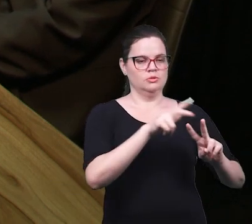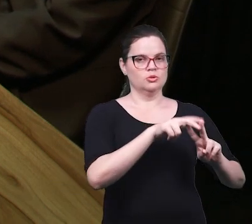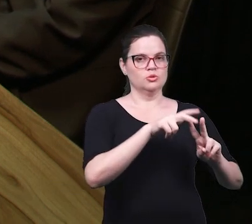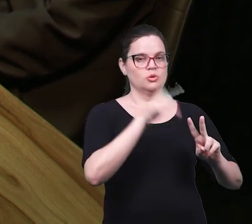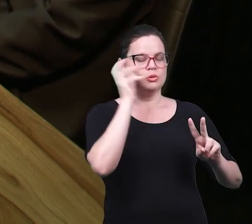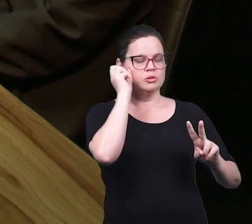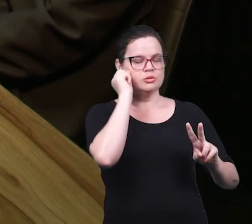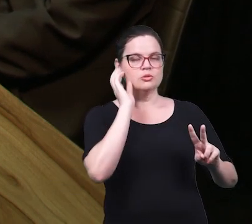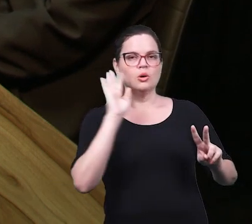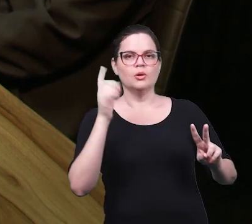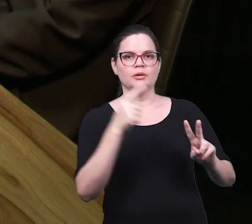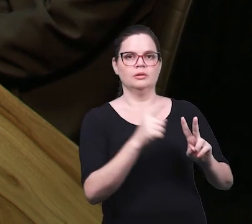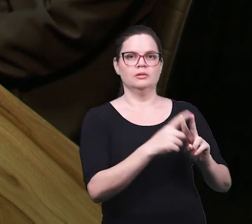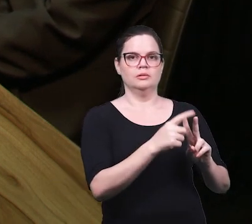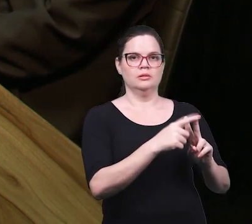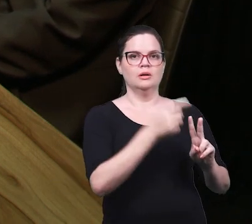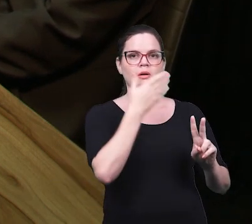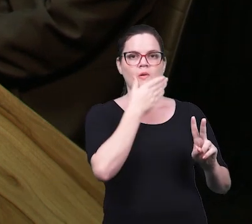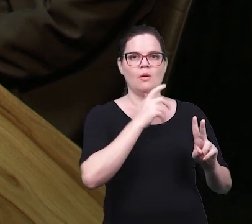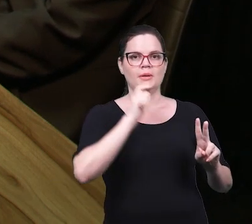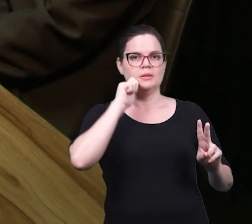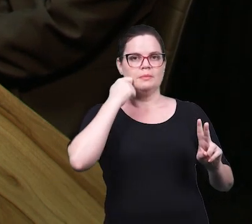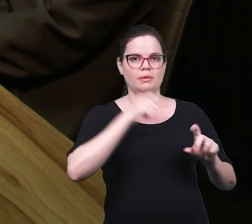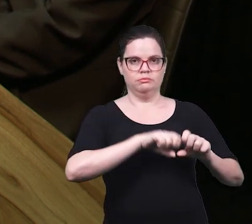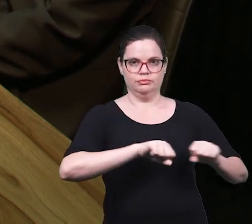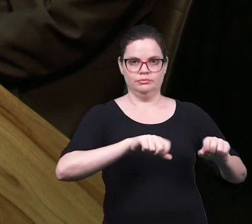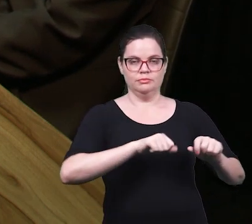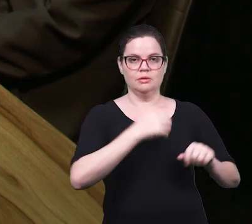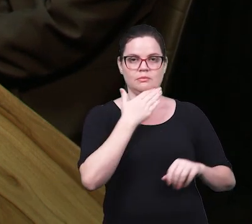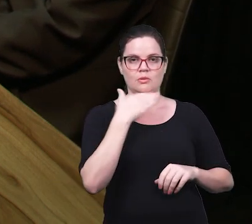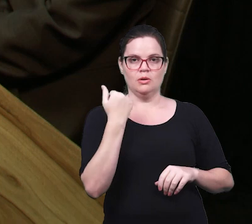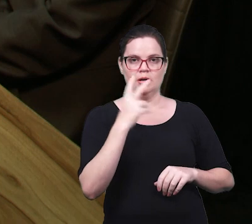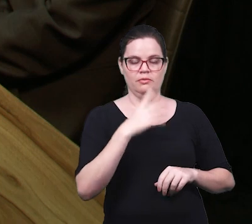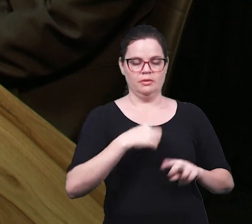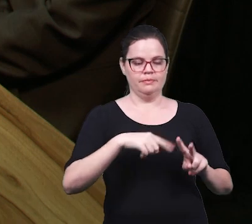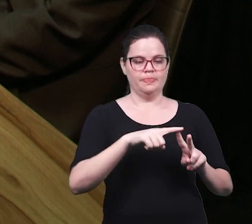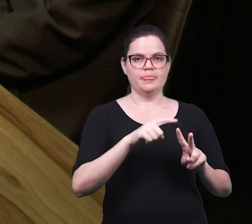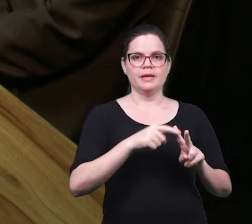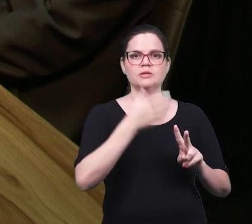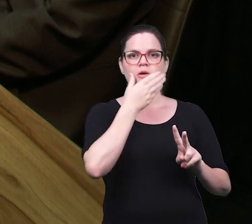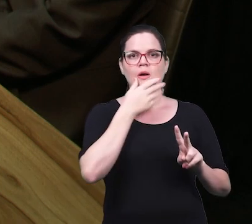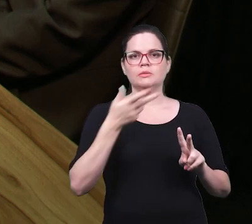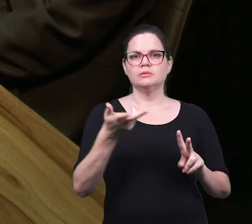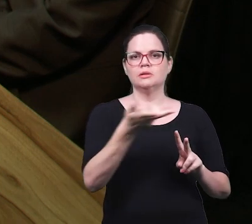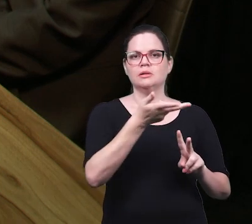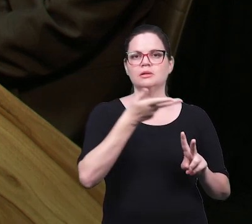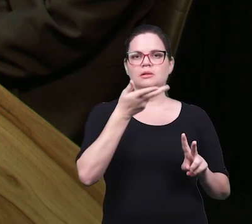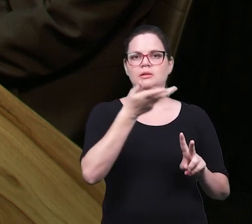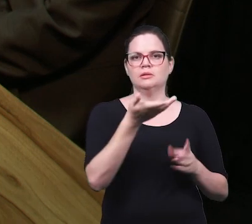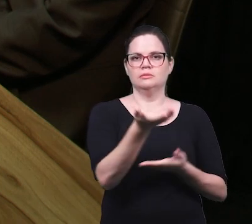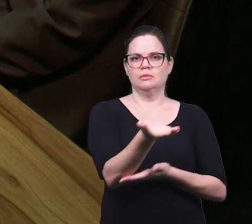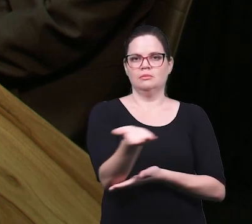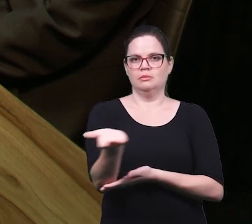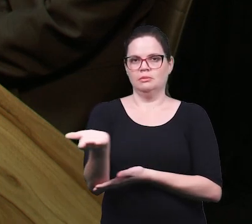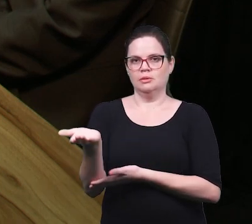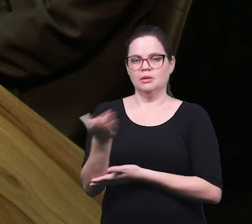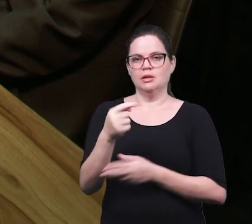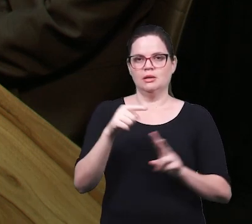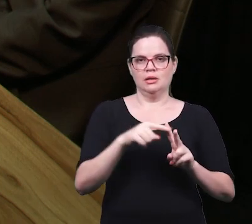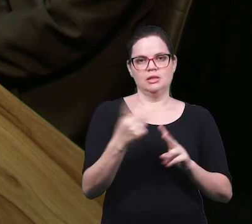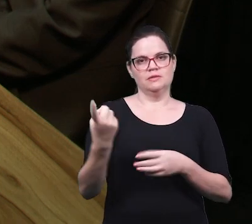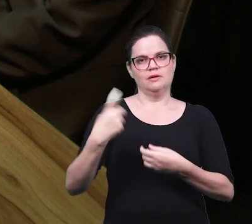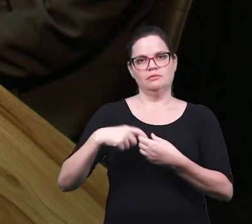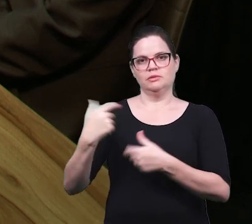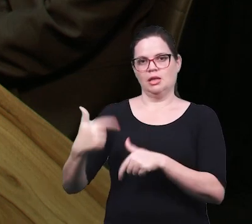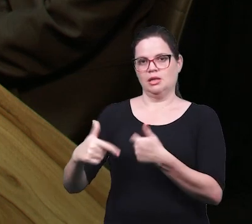padeiro iria morrer, na verdade, e o copeiro voltaria ao seu trabalho